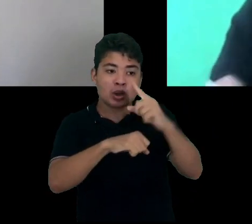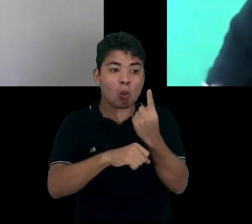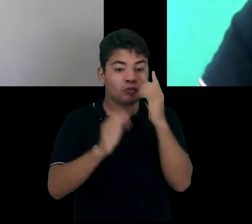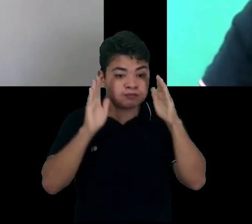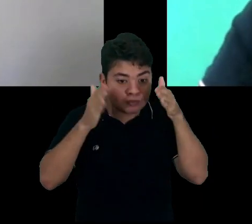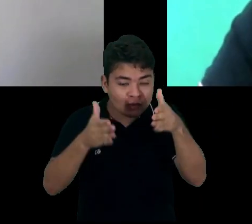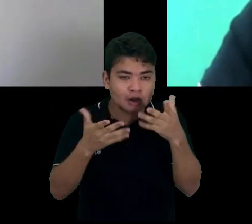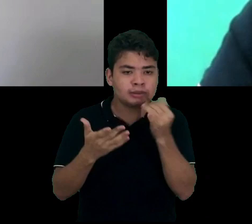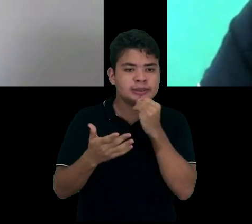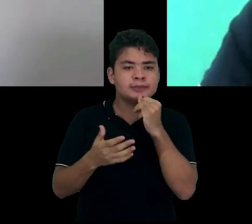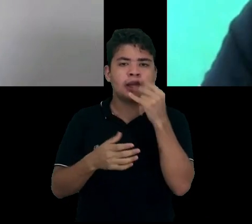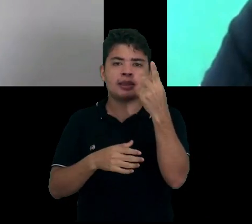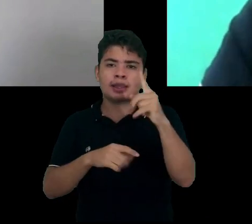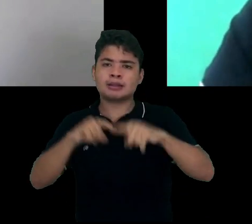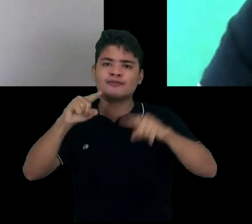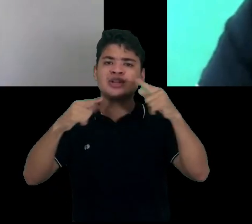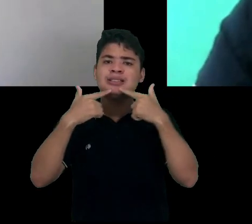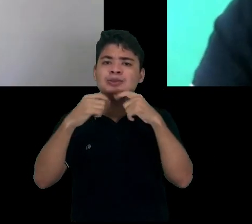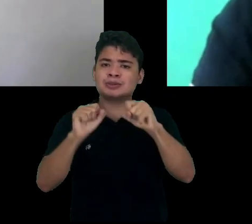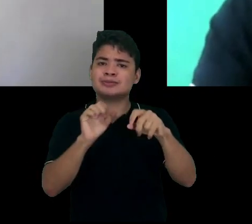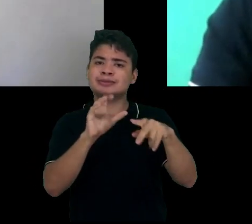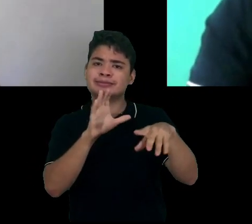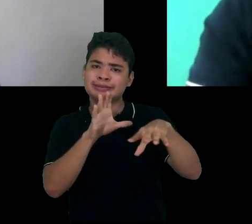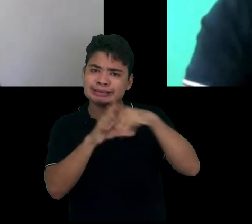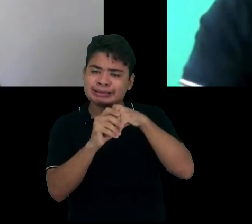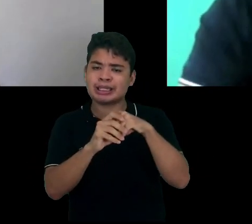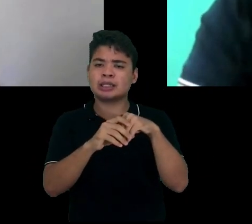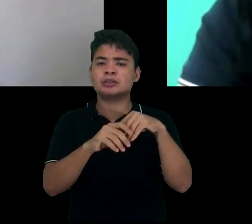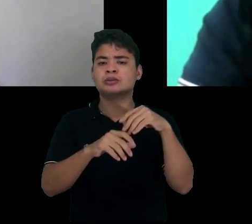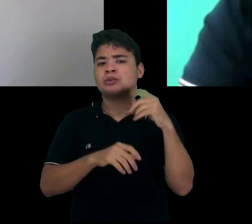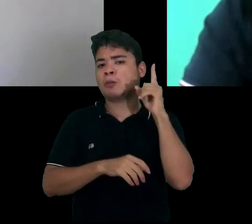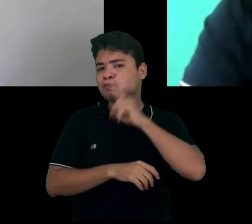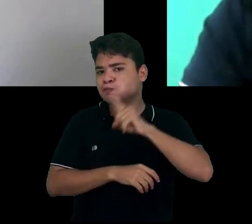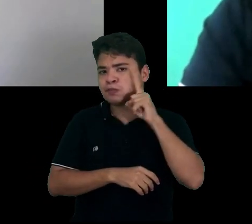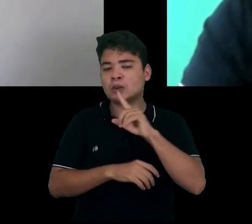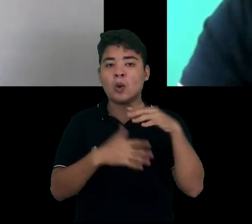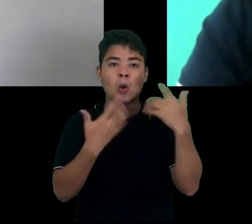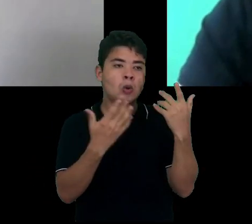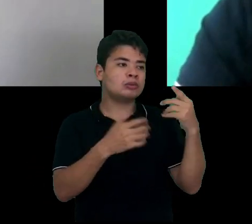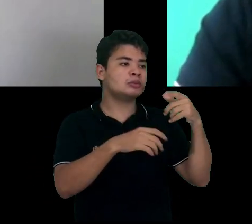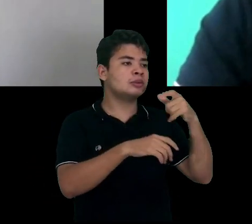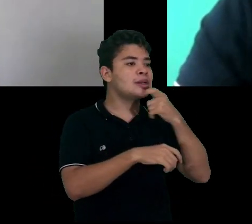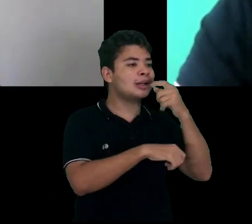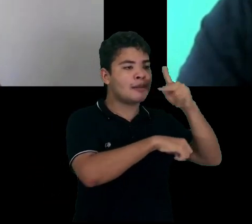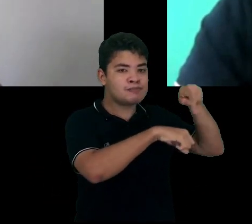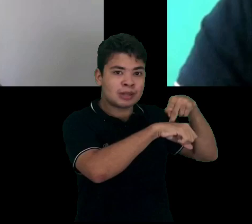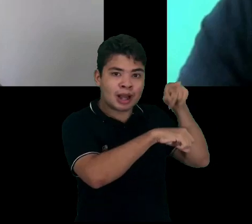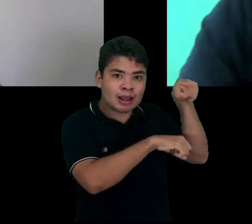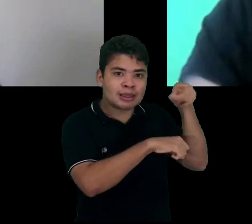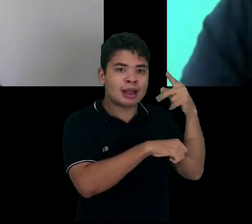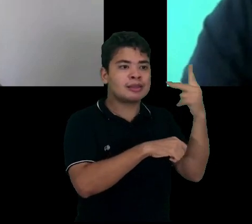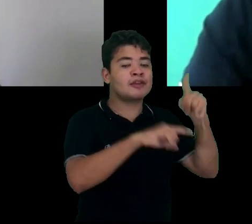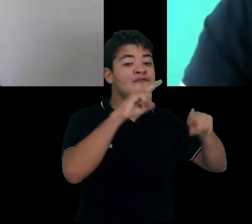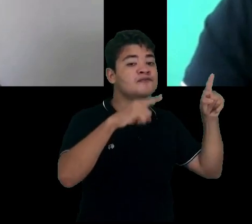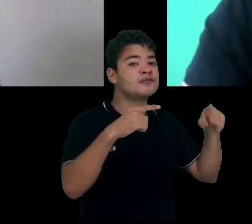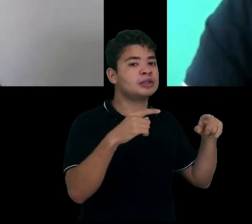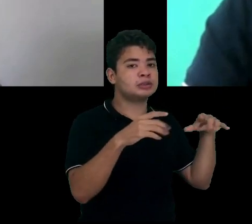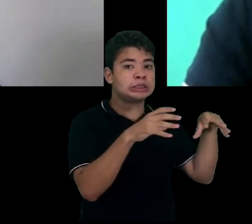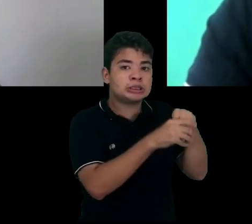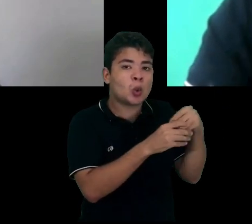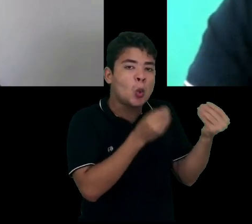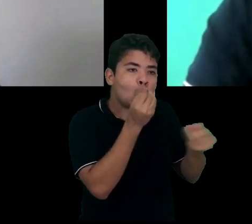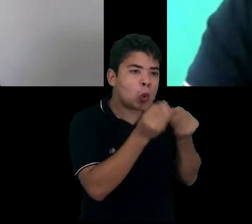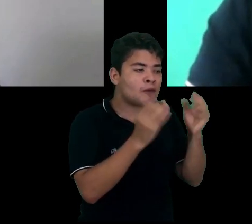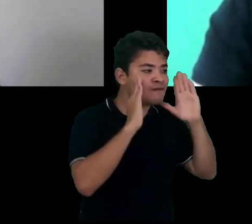mais nas variações do inglês americano, o outro do inglês britânico. Então,